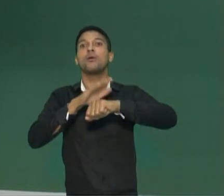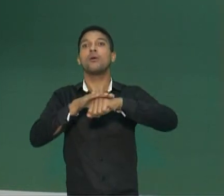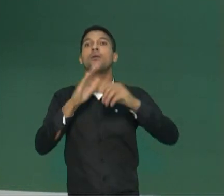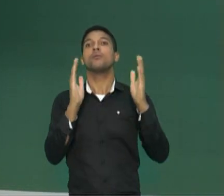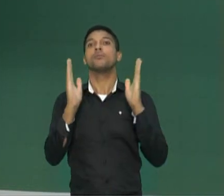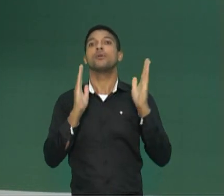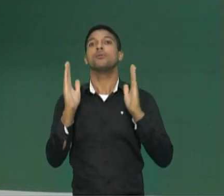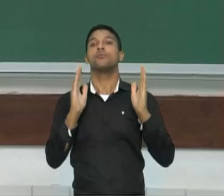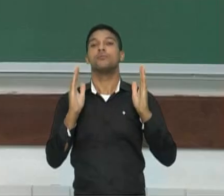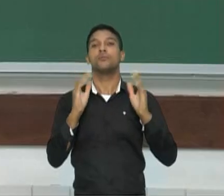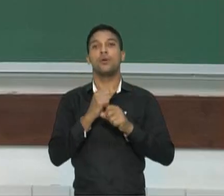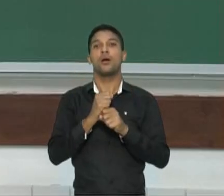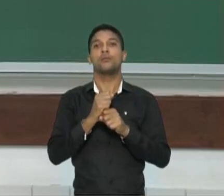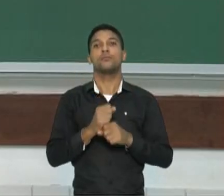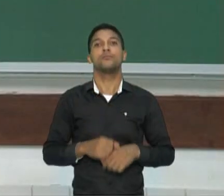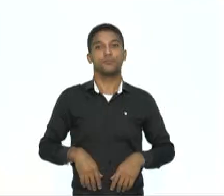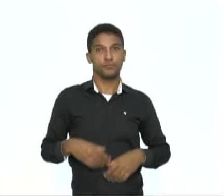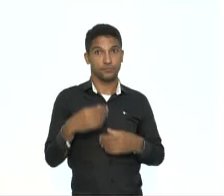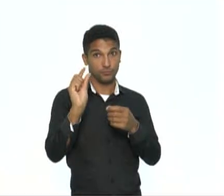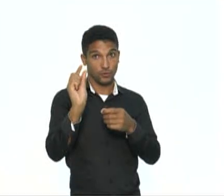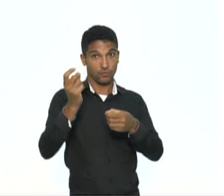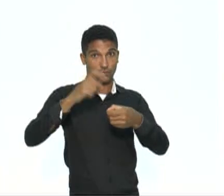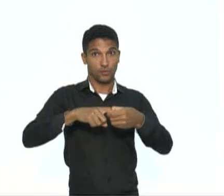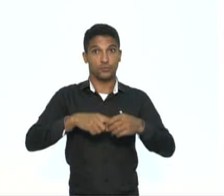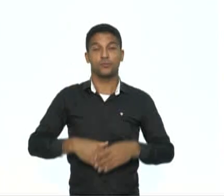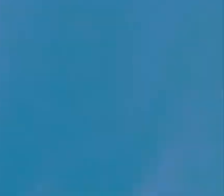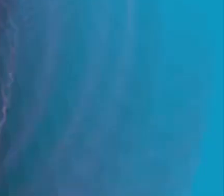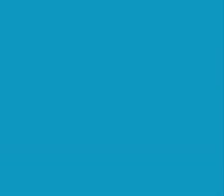depois de costas para vocês. A gente já volta.